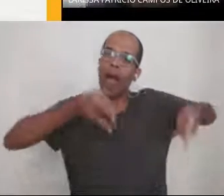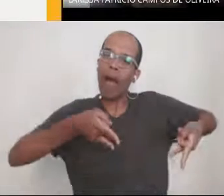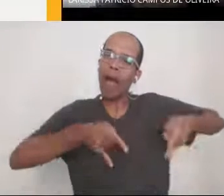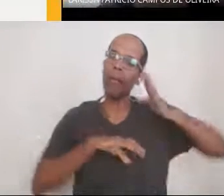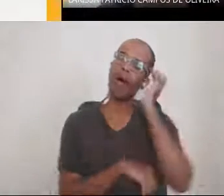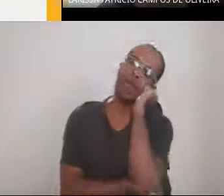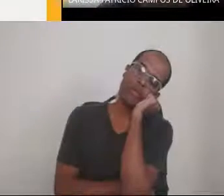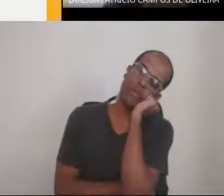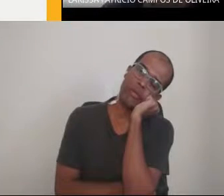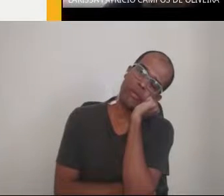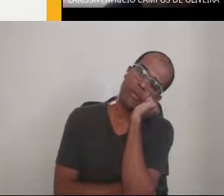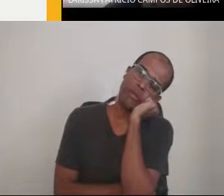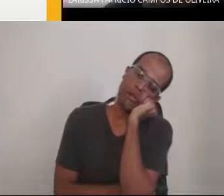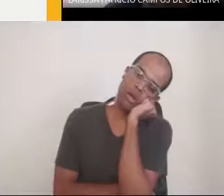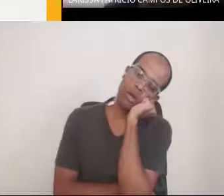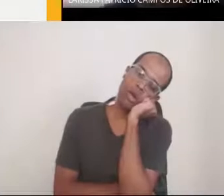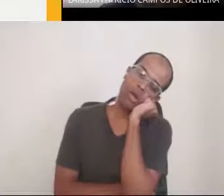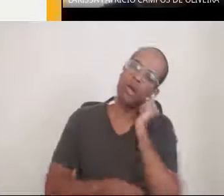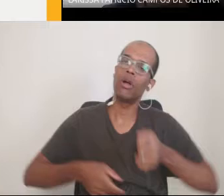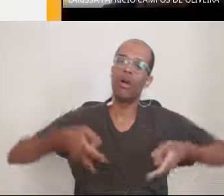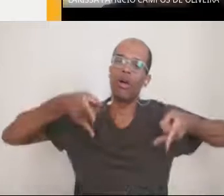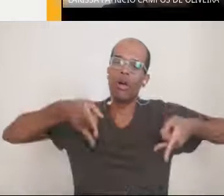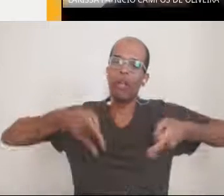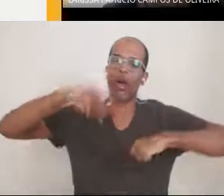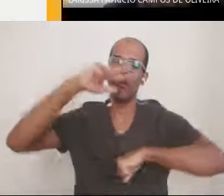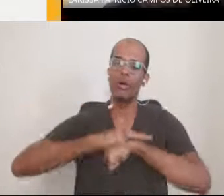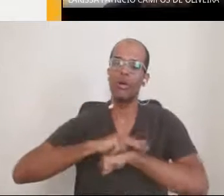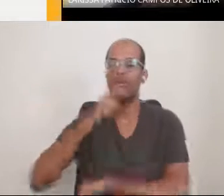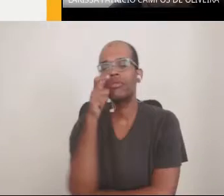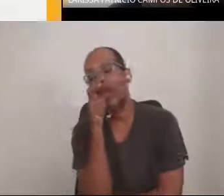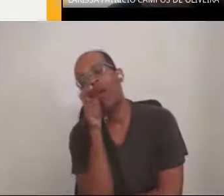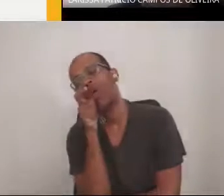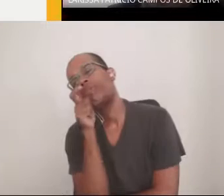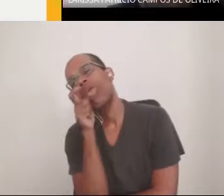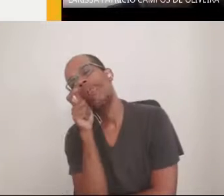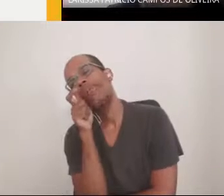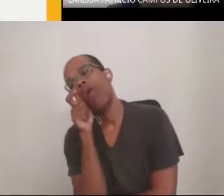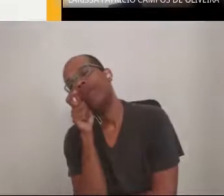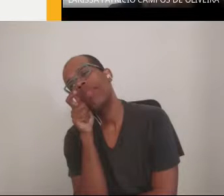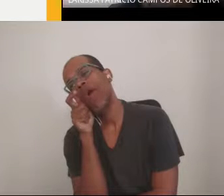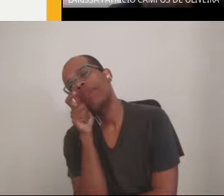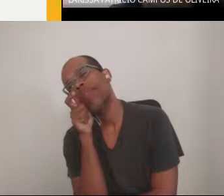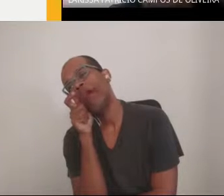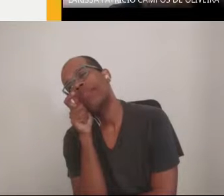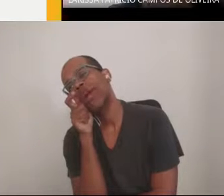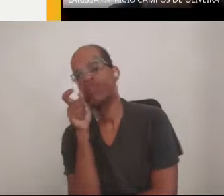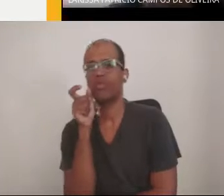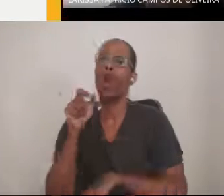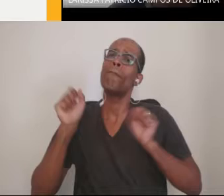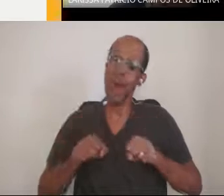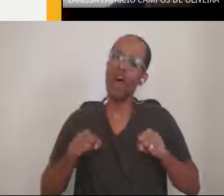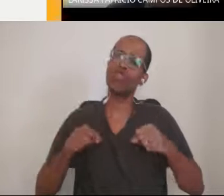dá, né? Não dá para estudar na cama, ele tem que estar sentado. Pode ser na mesa da cozinha, né, em algum cantinho que dê para ele sentar, não tem problema,